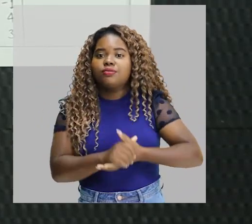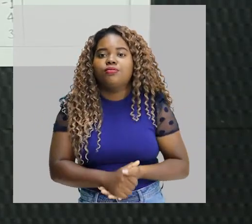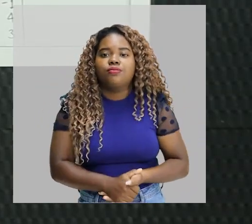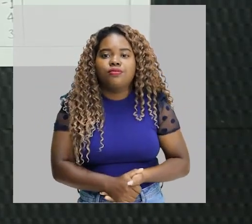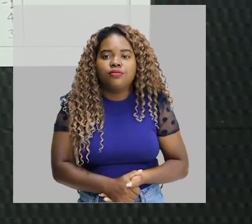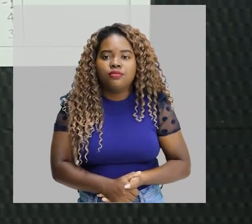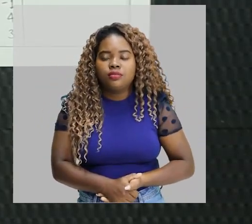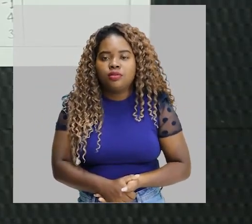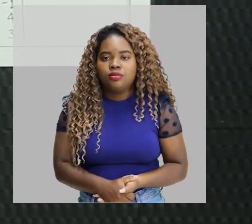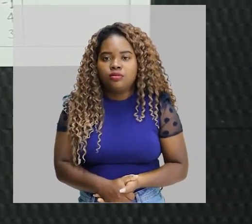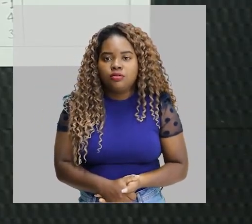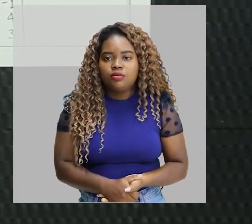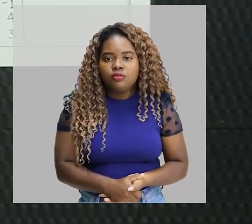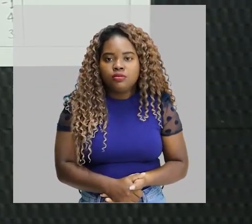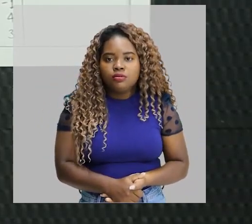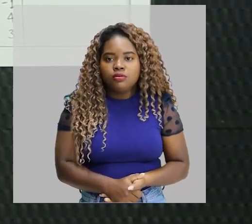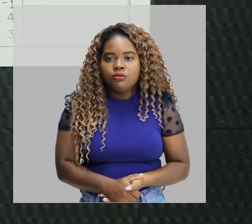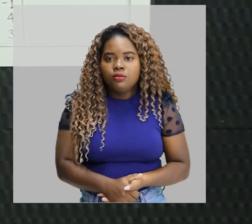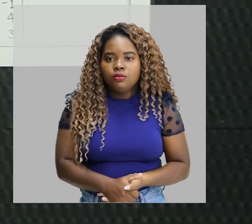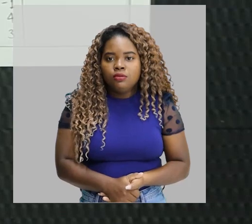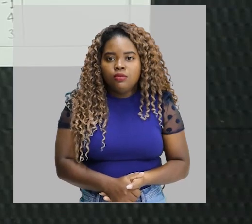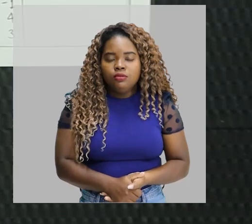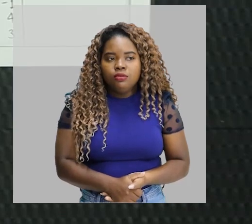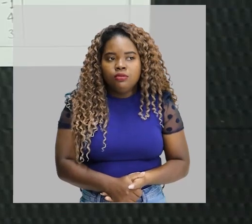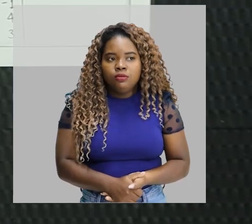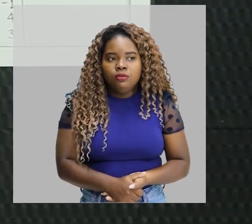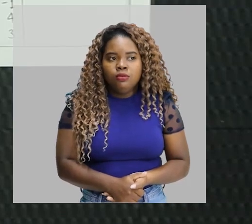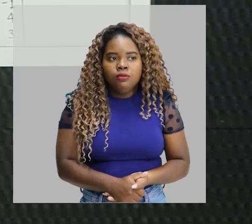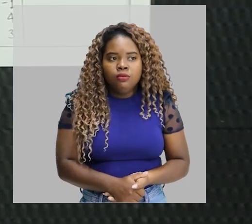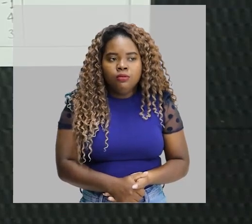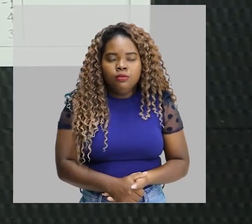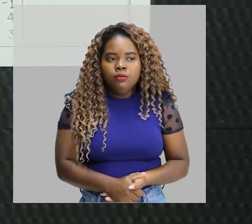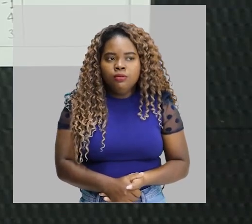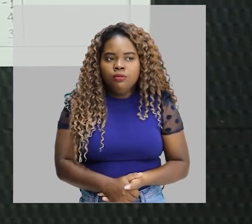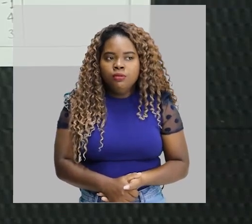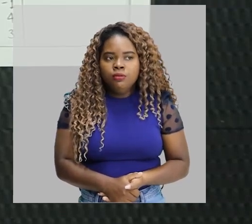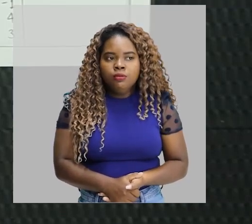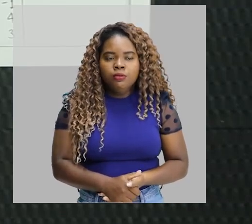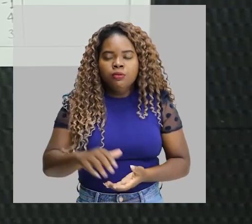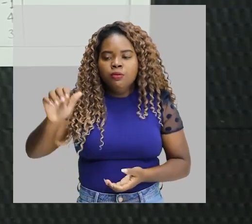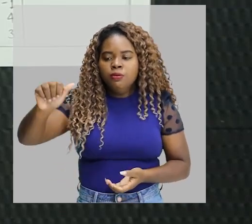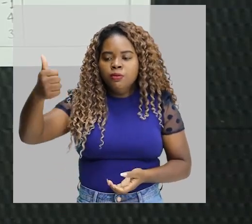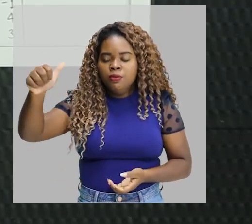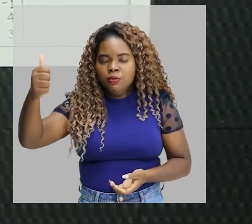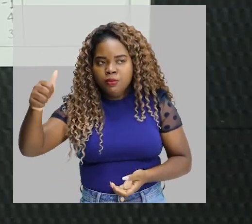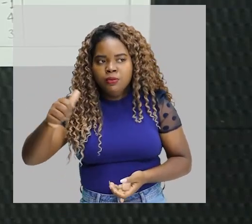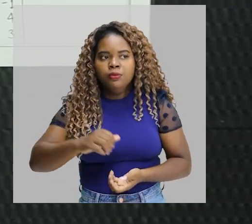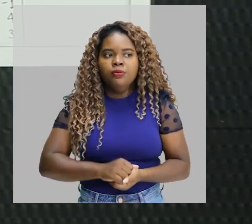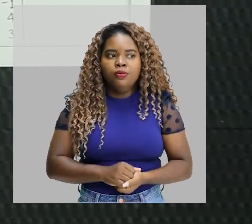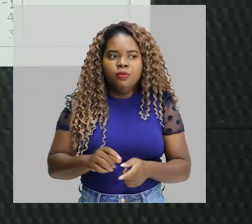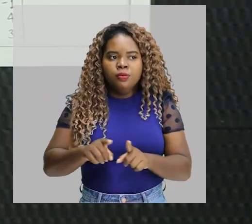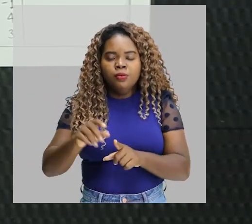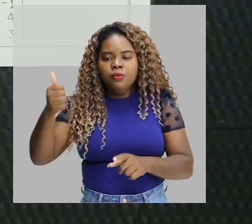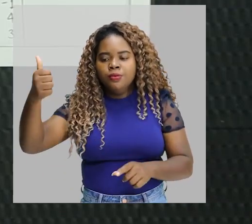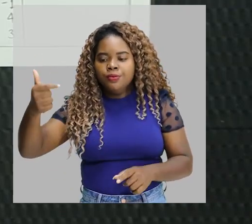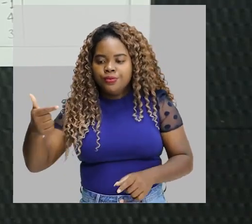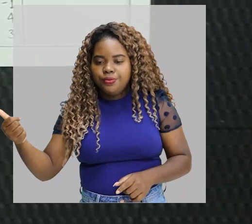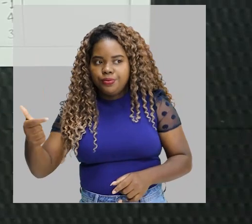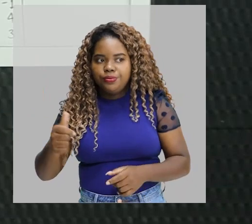esses elementos aqui do lado Tá então vamos colocar aqui o 21